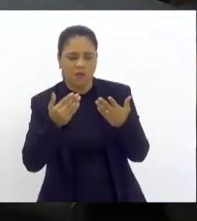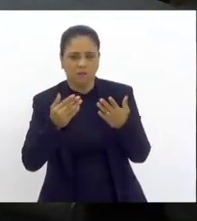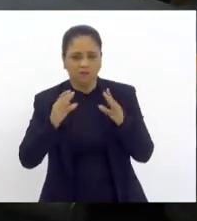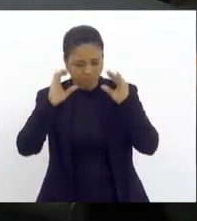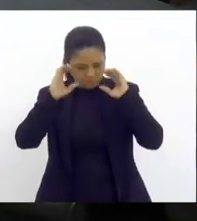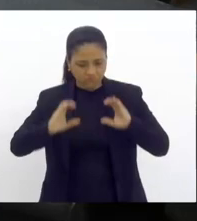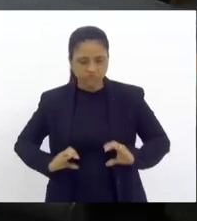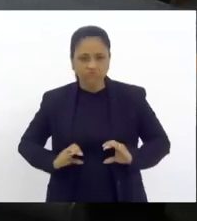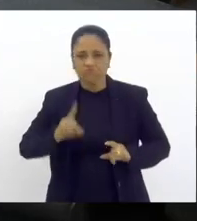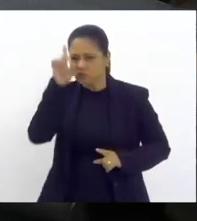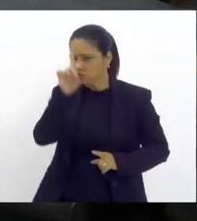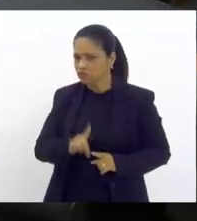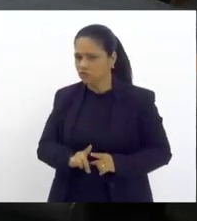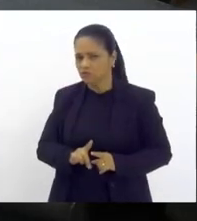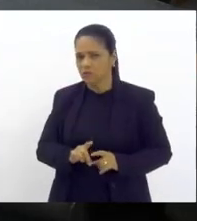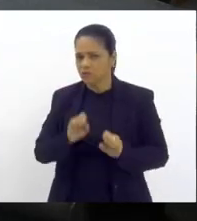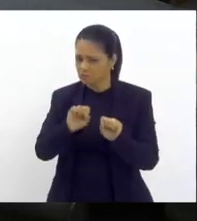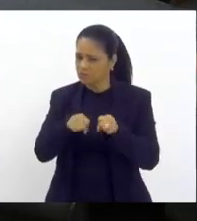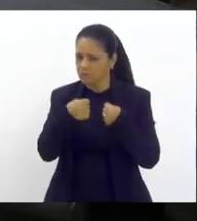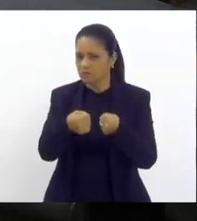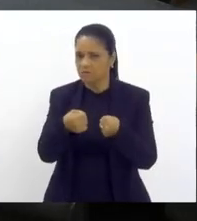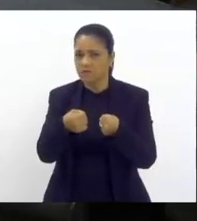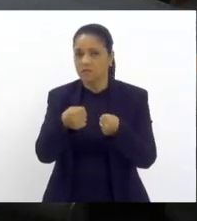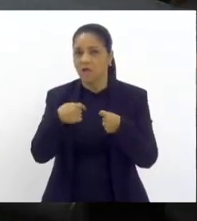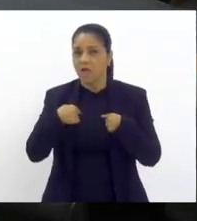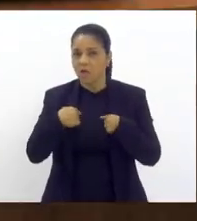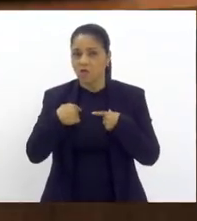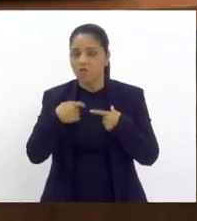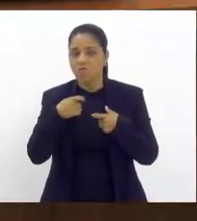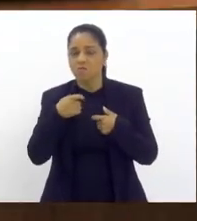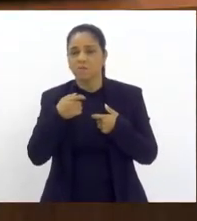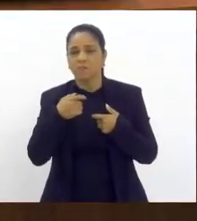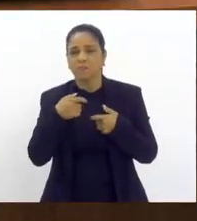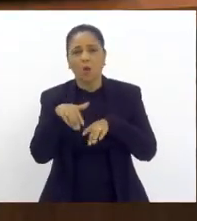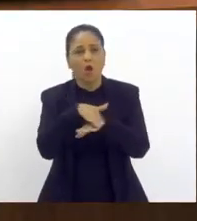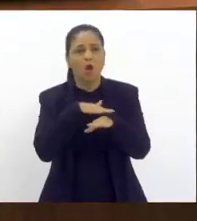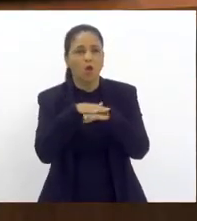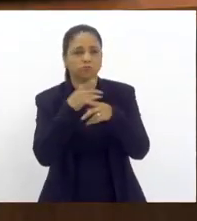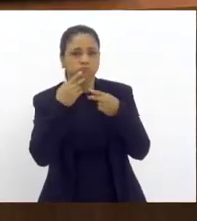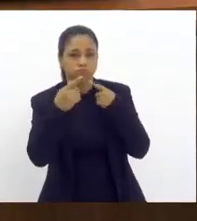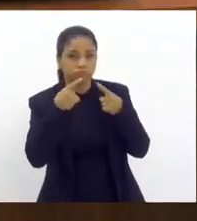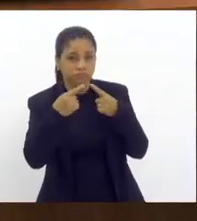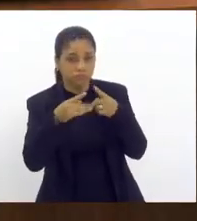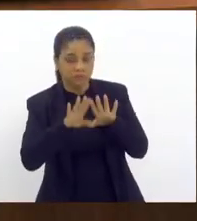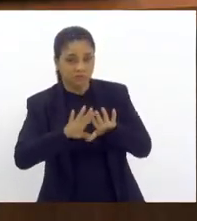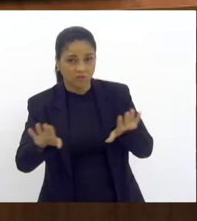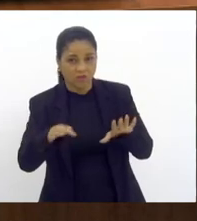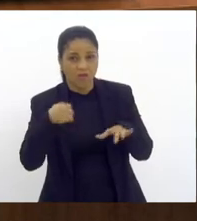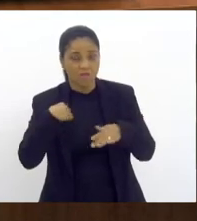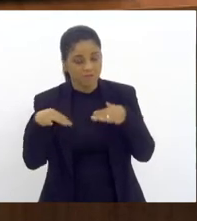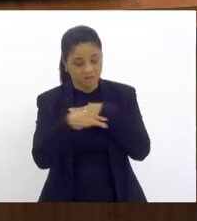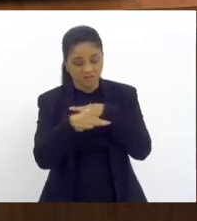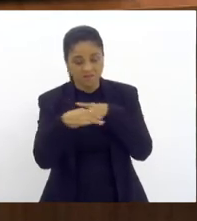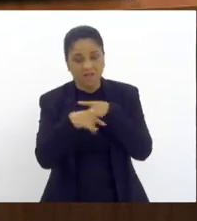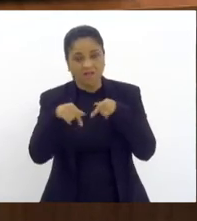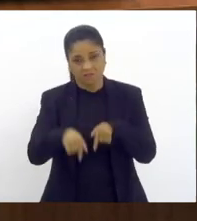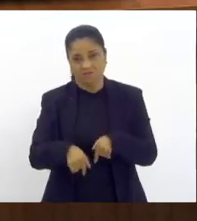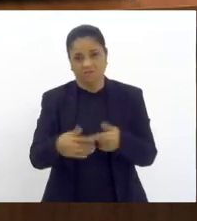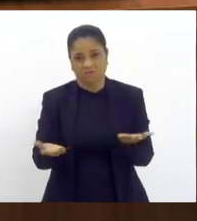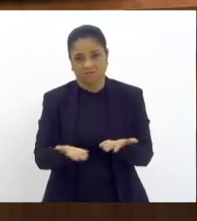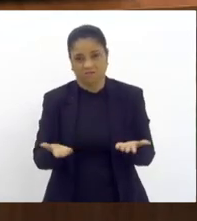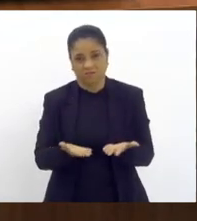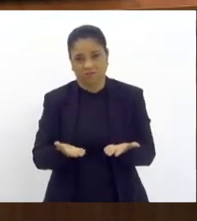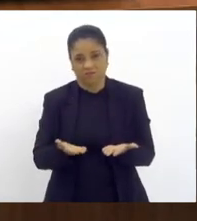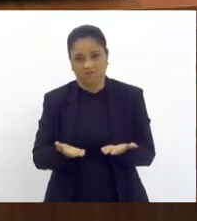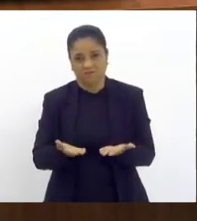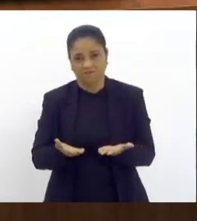defesa ou contraditório. Não vou fazer juízo de valor, vou fazer só comentários à cidade que eu tenho relação. Agora, na hora